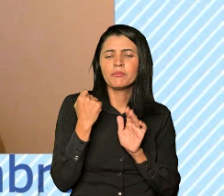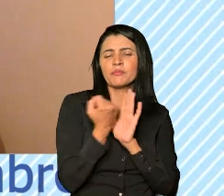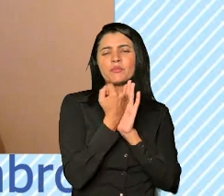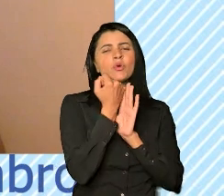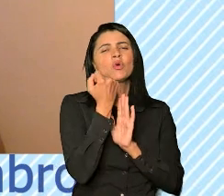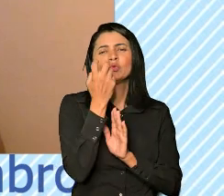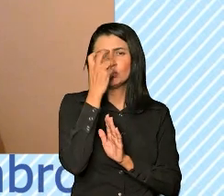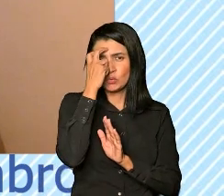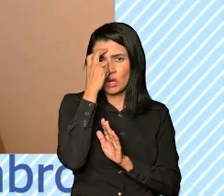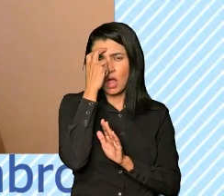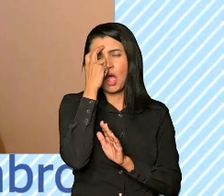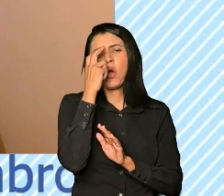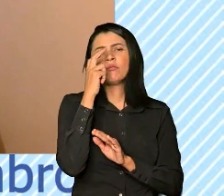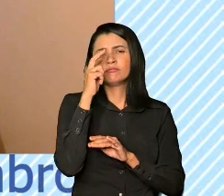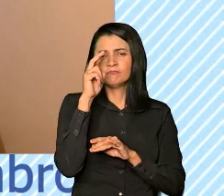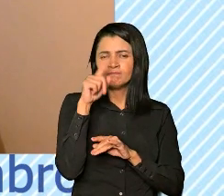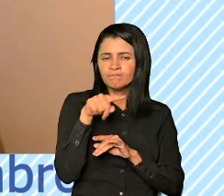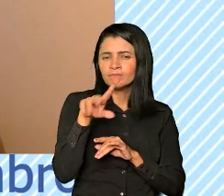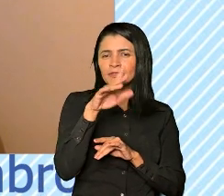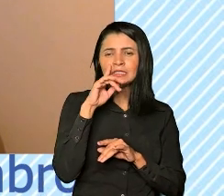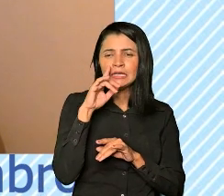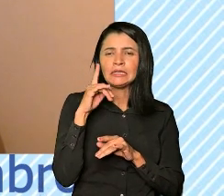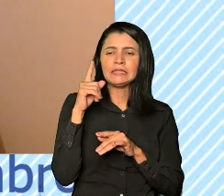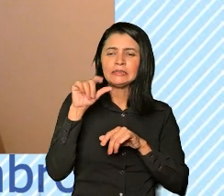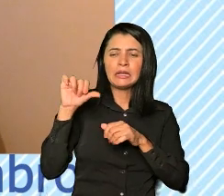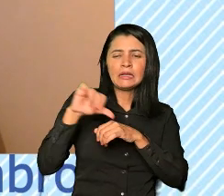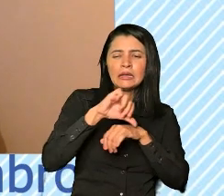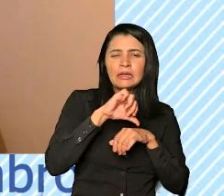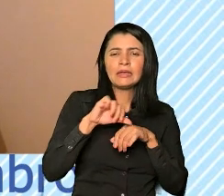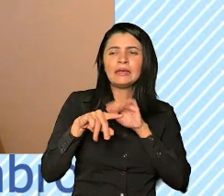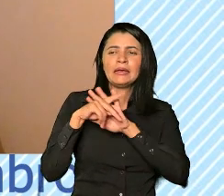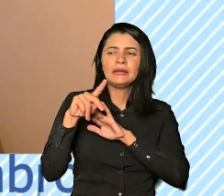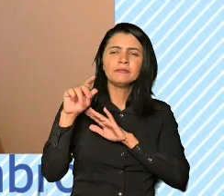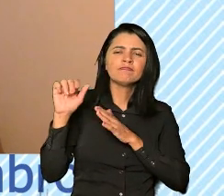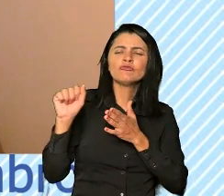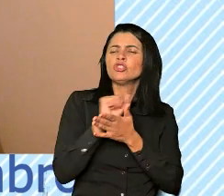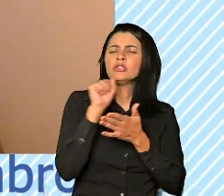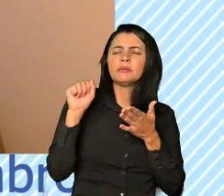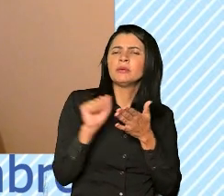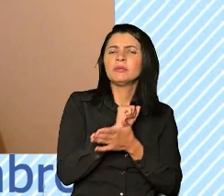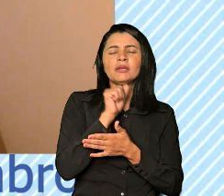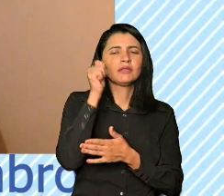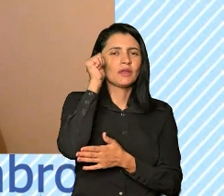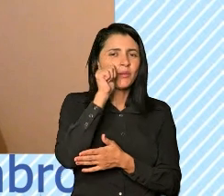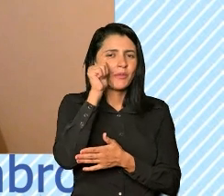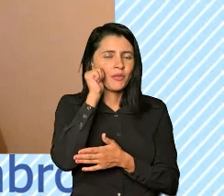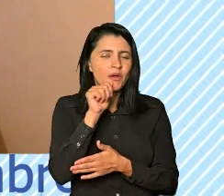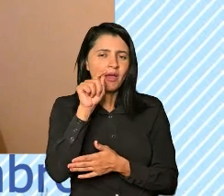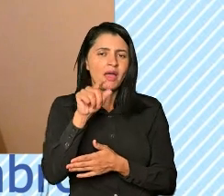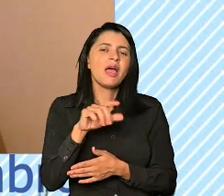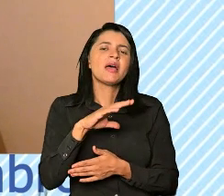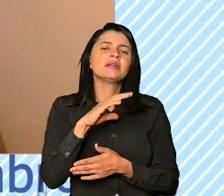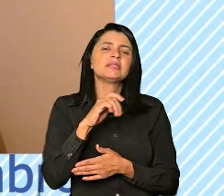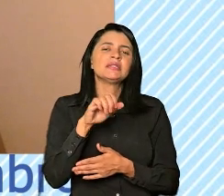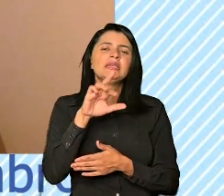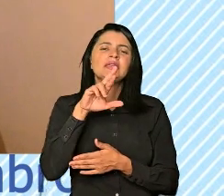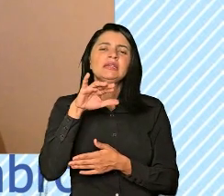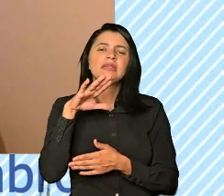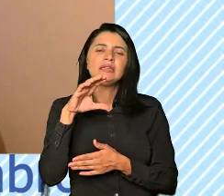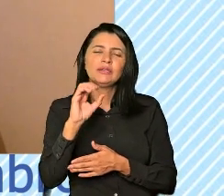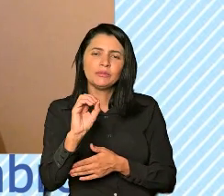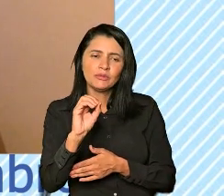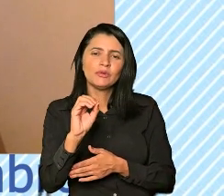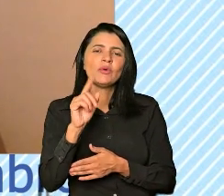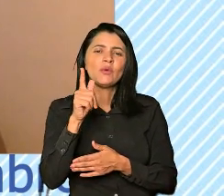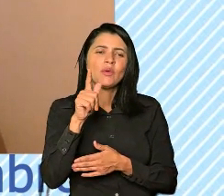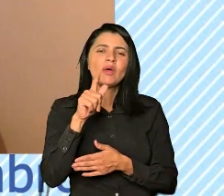material, nesse apagamento das mulheres, era exatamente que no Círio de Nazaré, na representação do Círio,